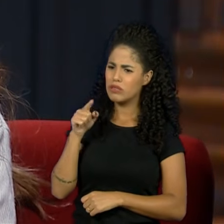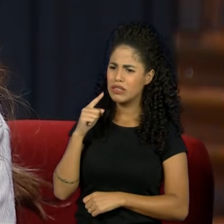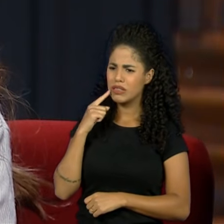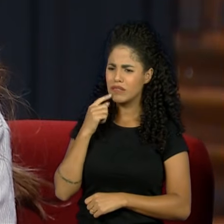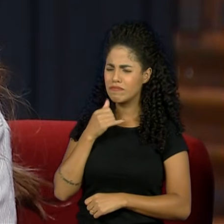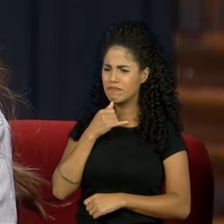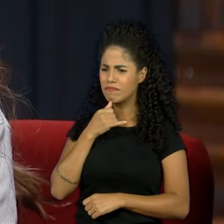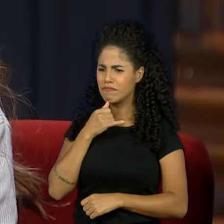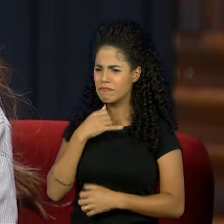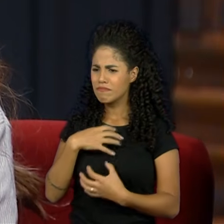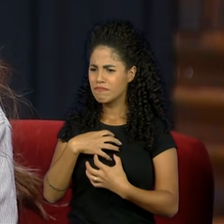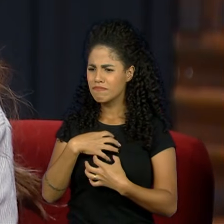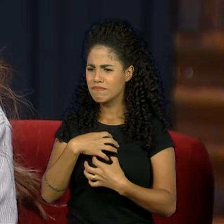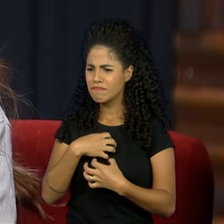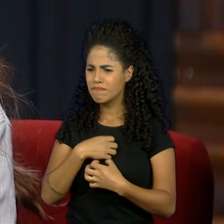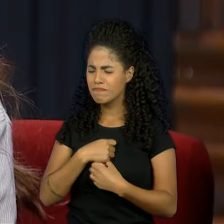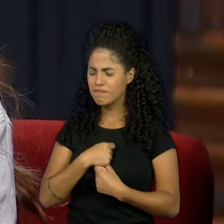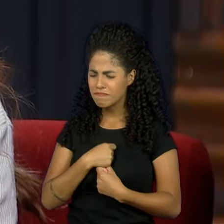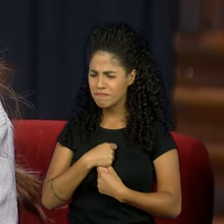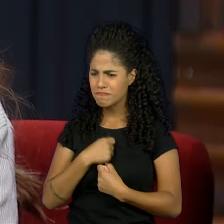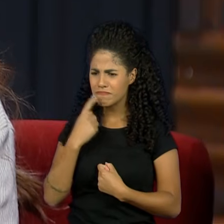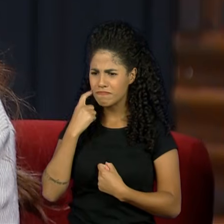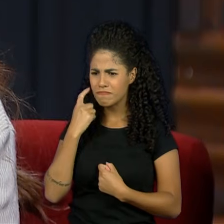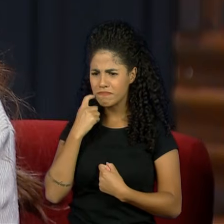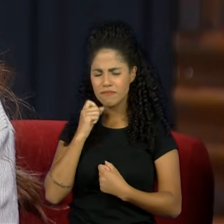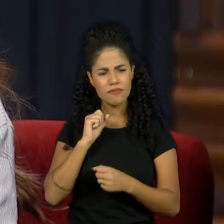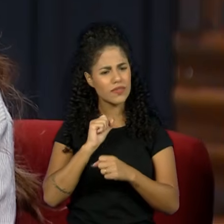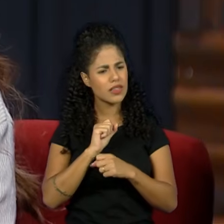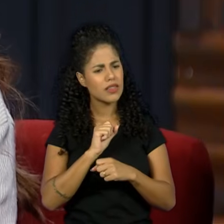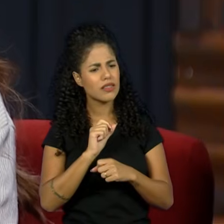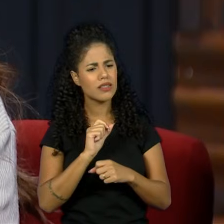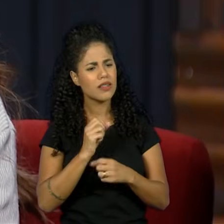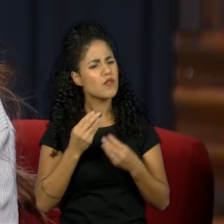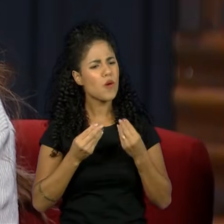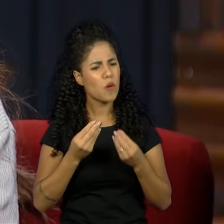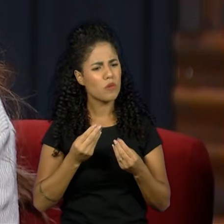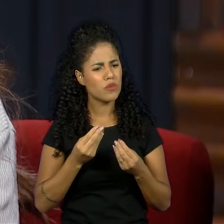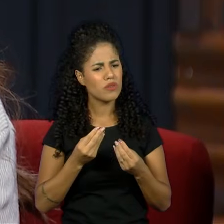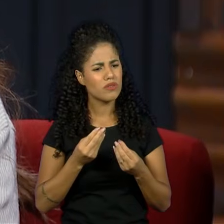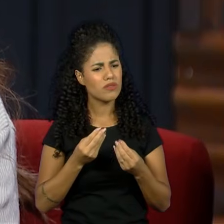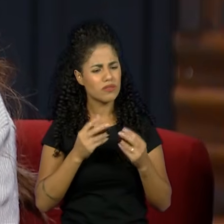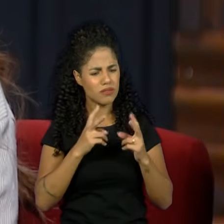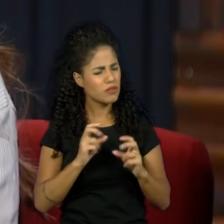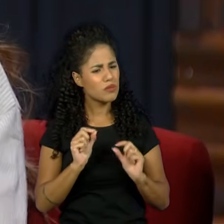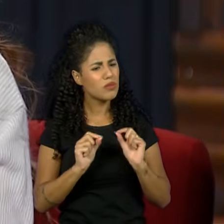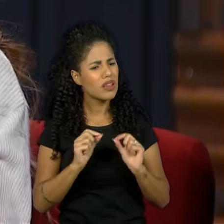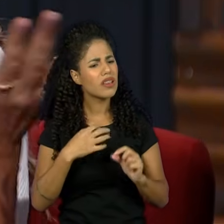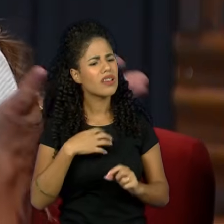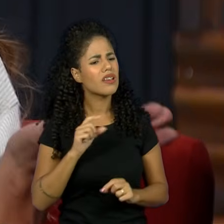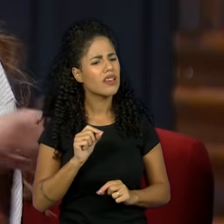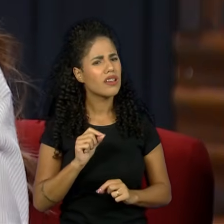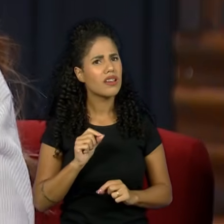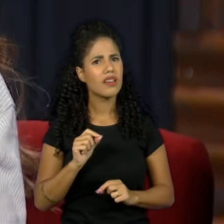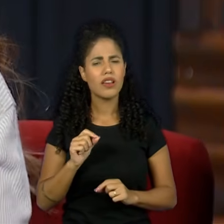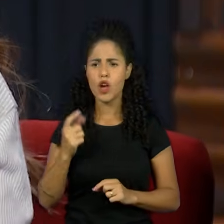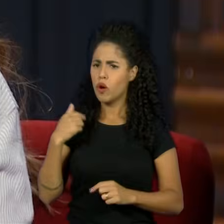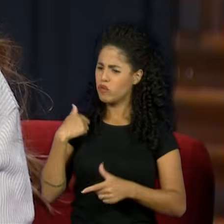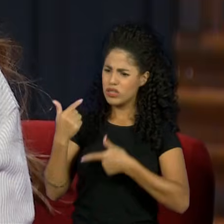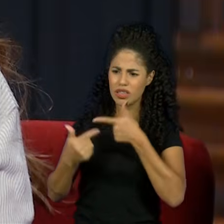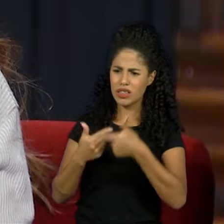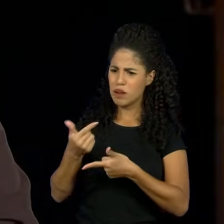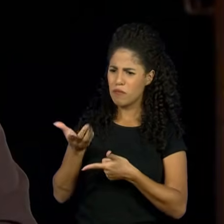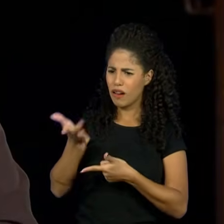abatida? Mas não esperava isso. Eu falei, como assim não esperava? Você não imagina, você trabalha